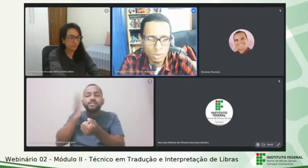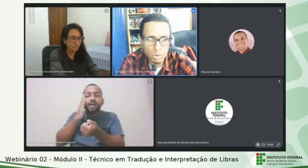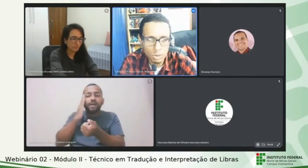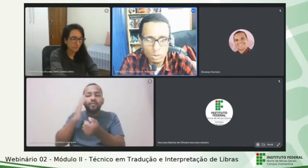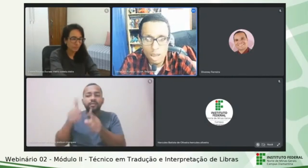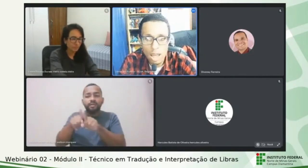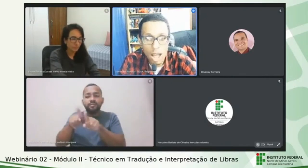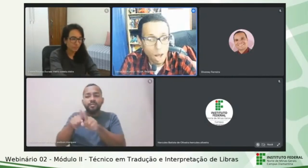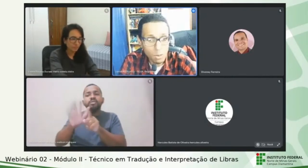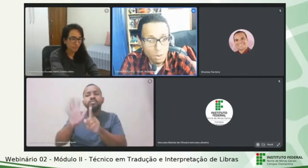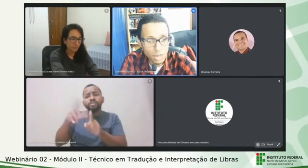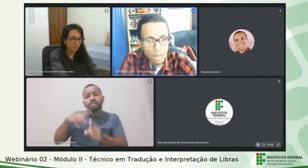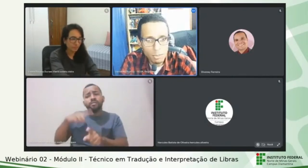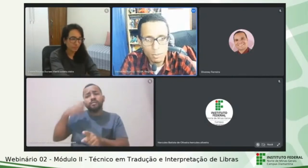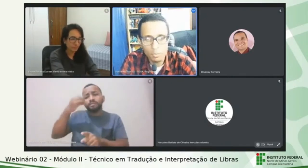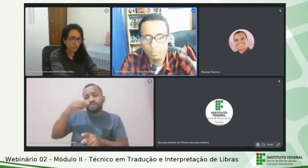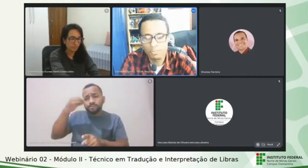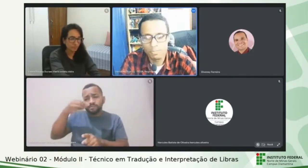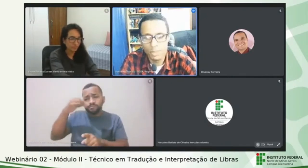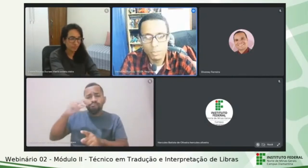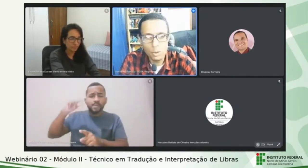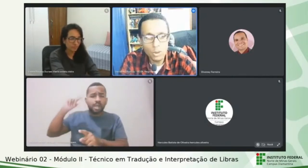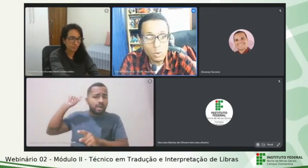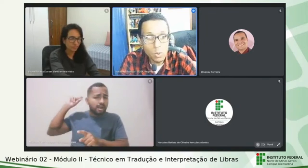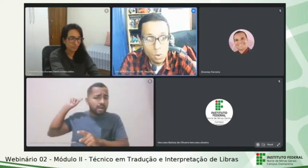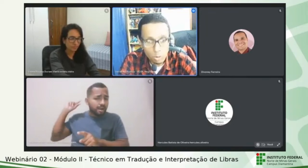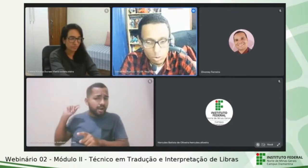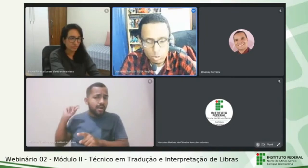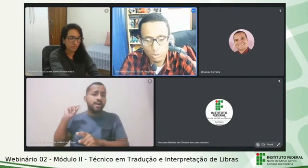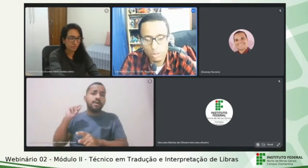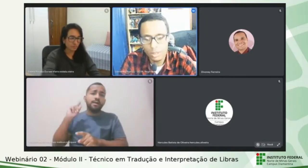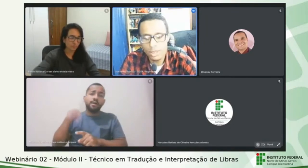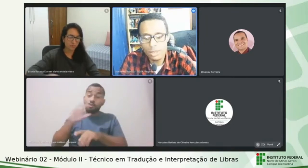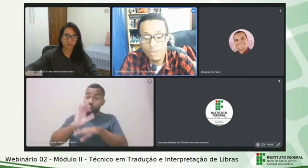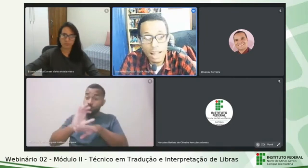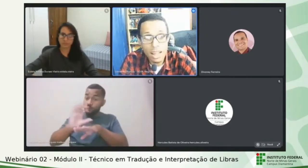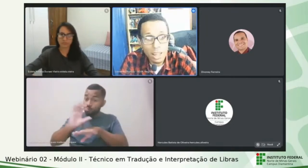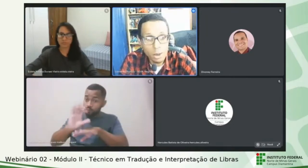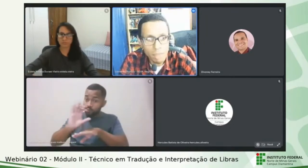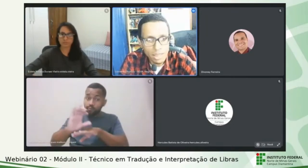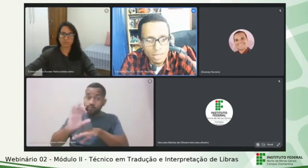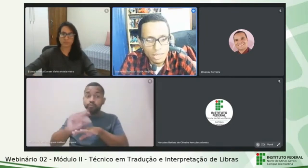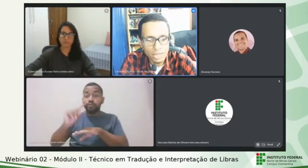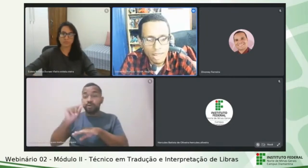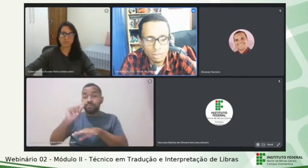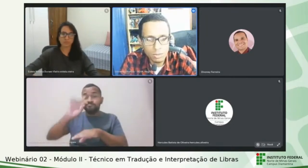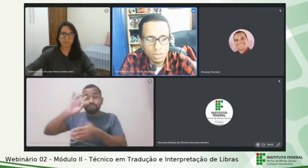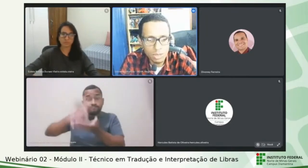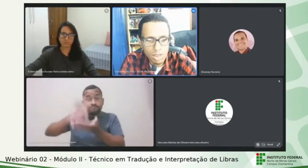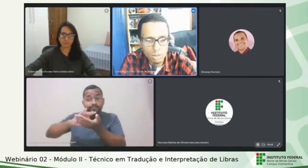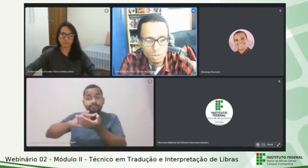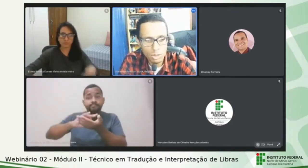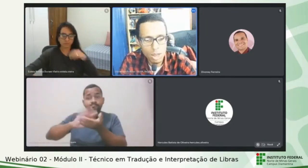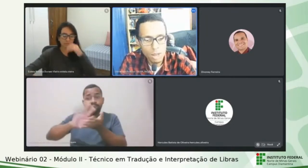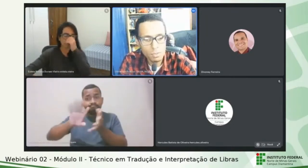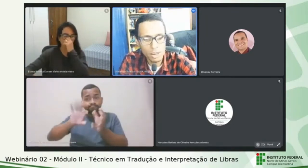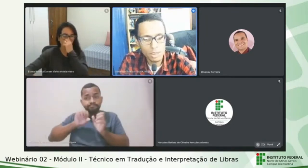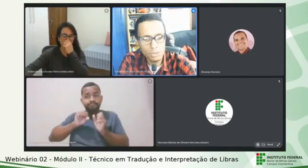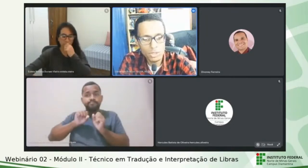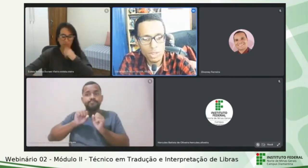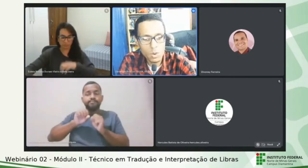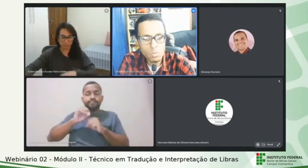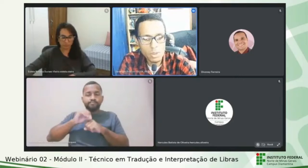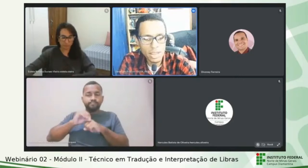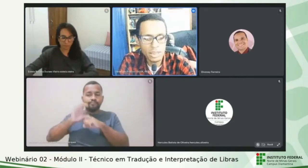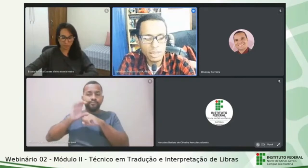de surdos há um bom tempo. Procure cursos que vá realmente te dar subsídios para que